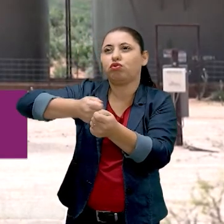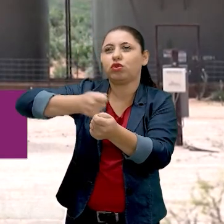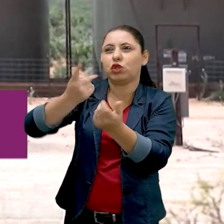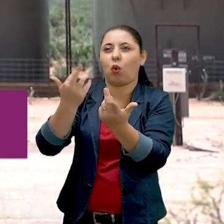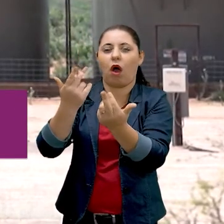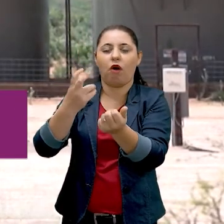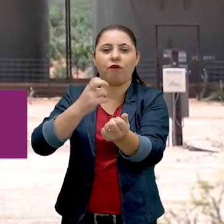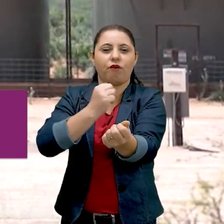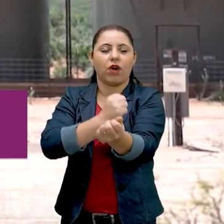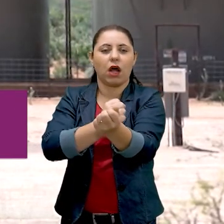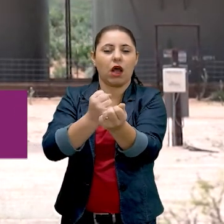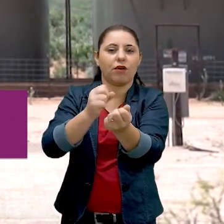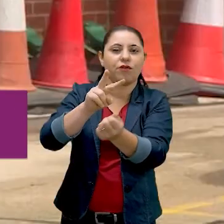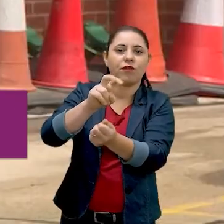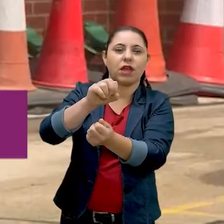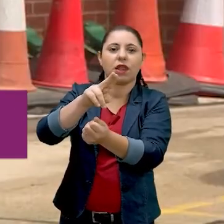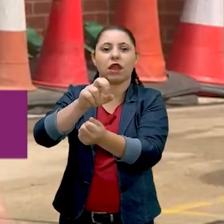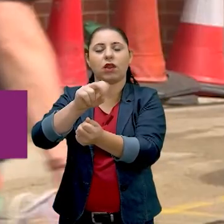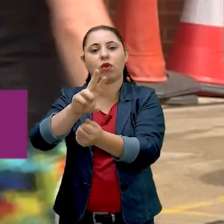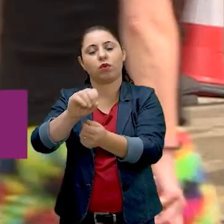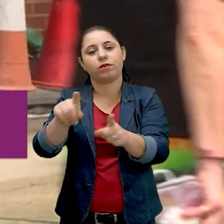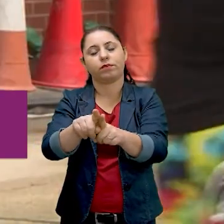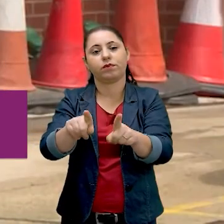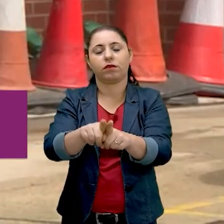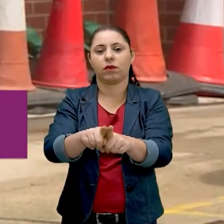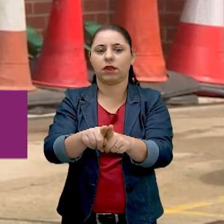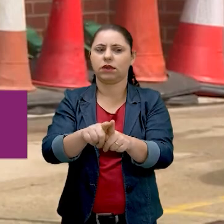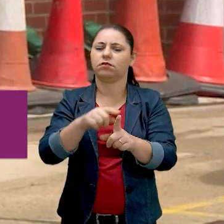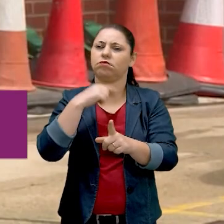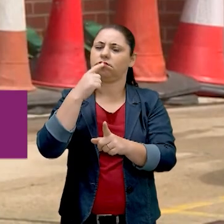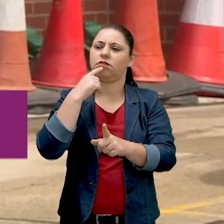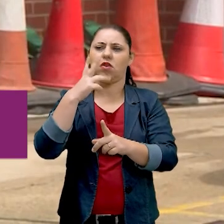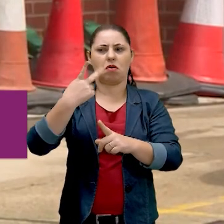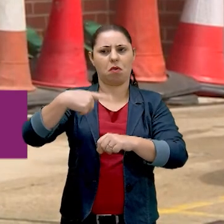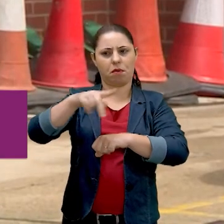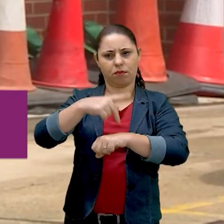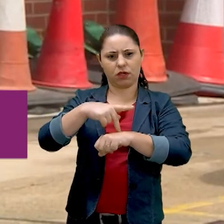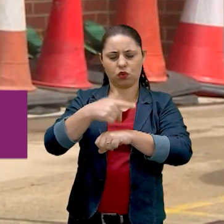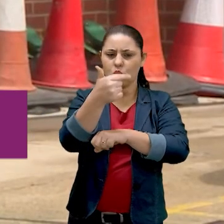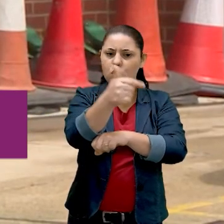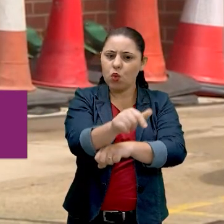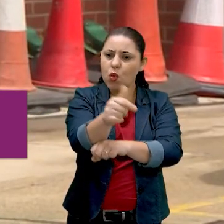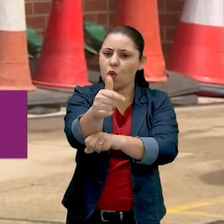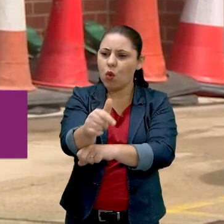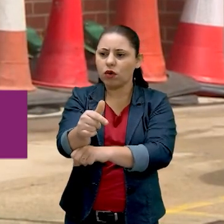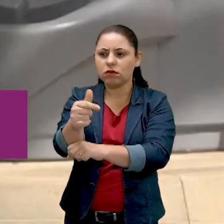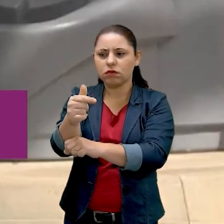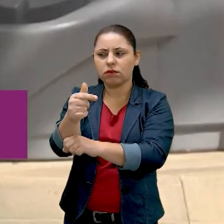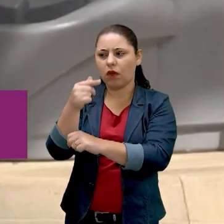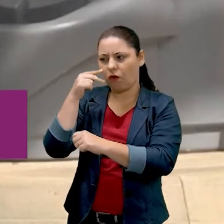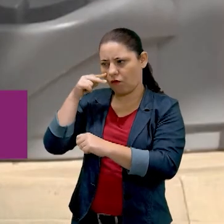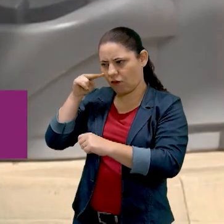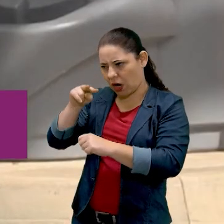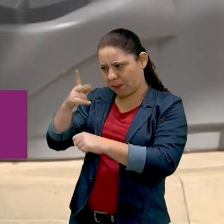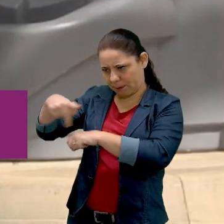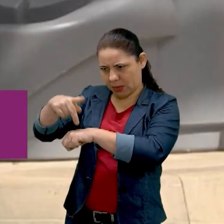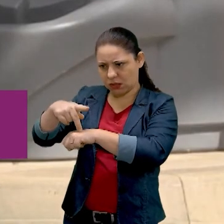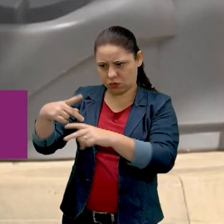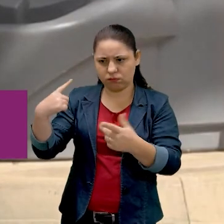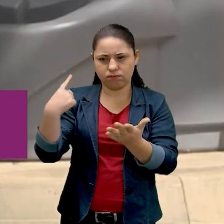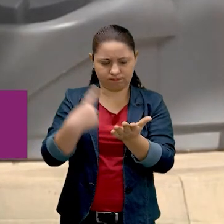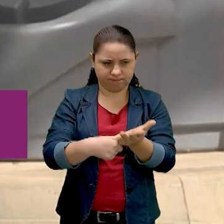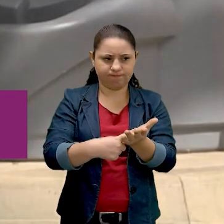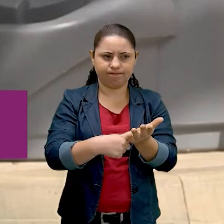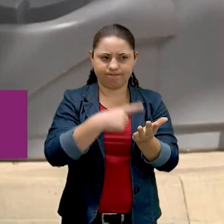para o Brasil. Mas e será que a ONU, será que os demais países não farão sanções aos países que fazem acordo